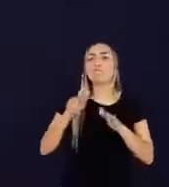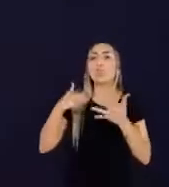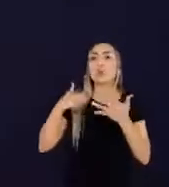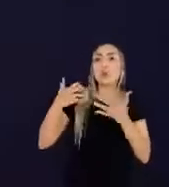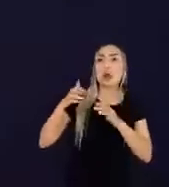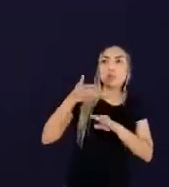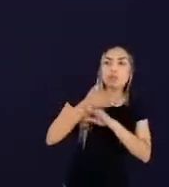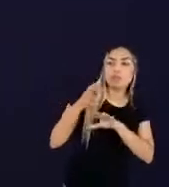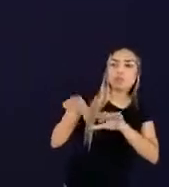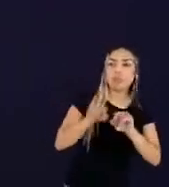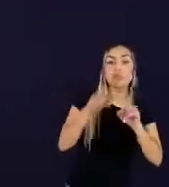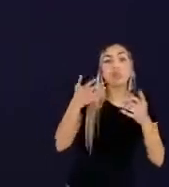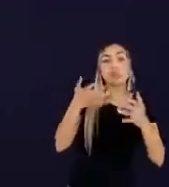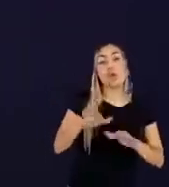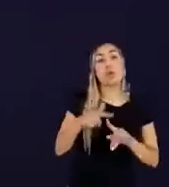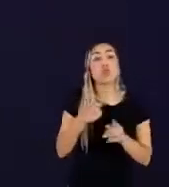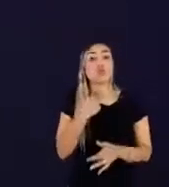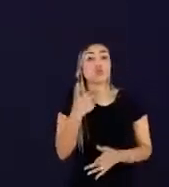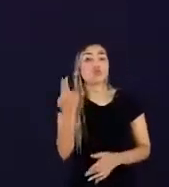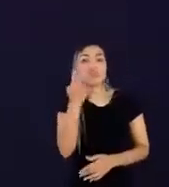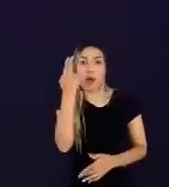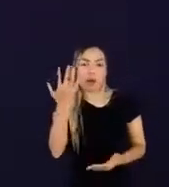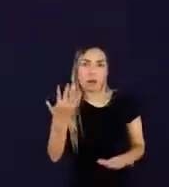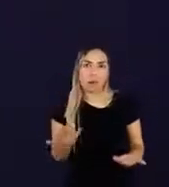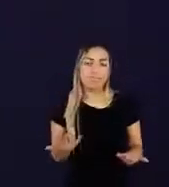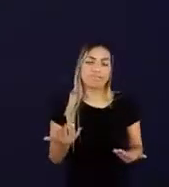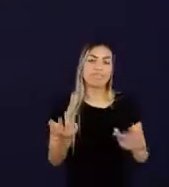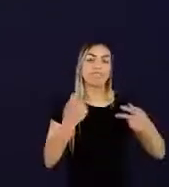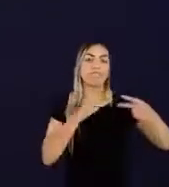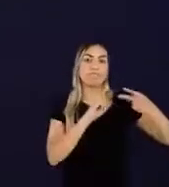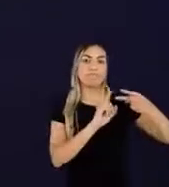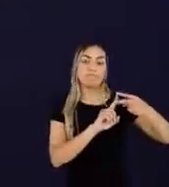migrar. Isso é uma questão. Segunda questão é